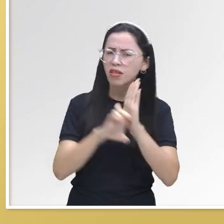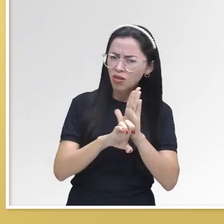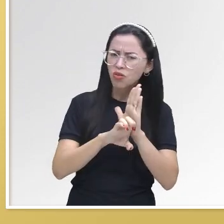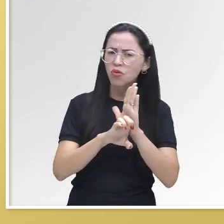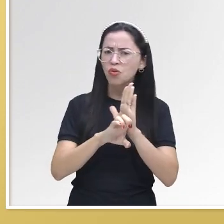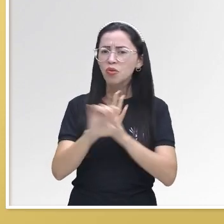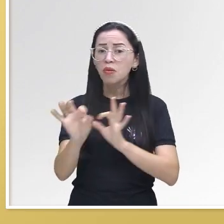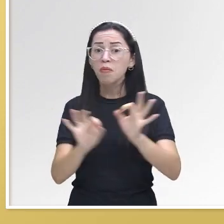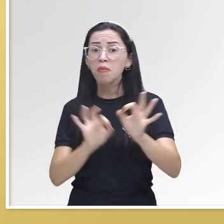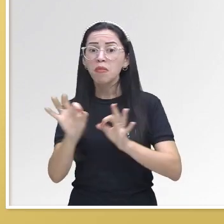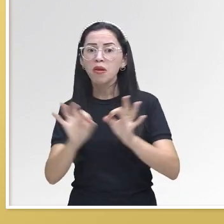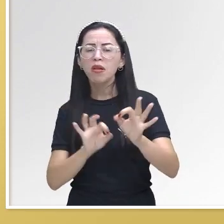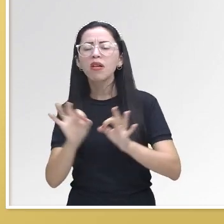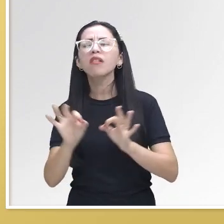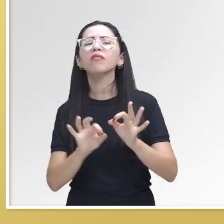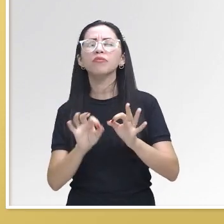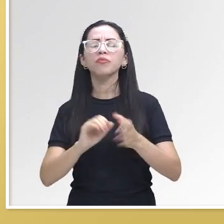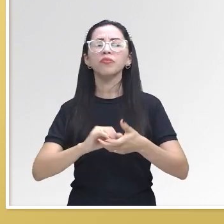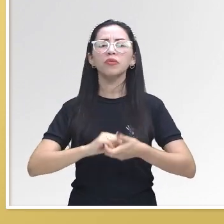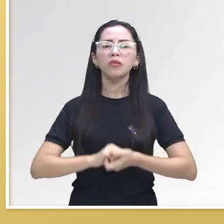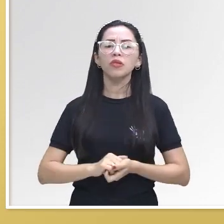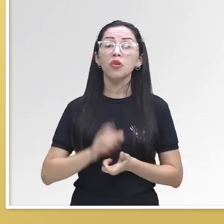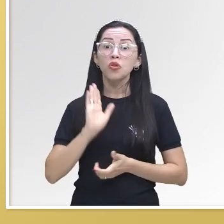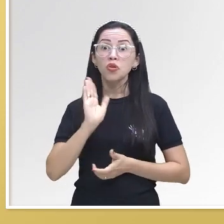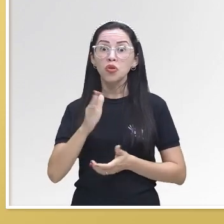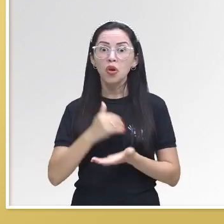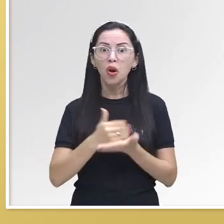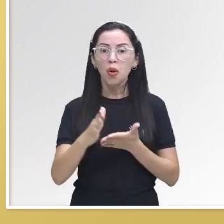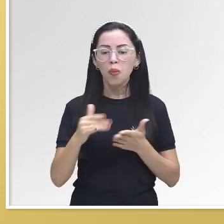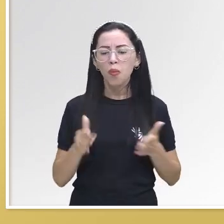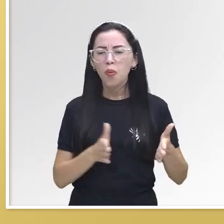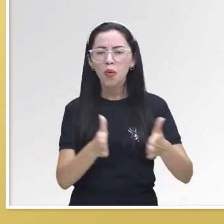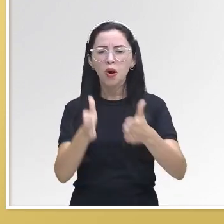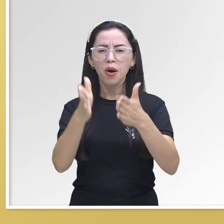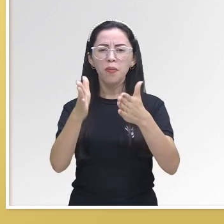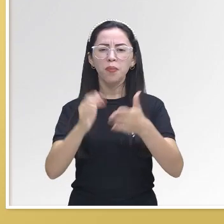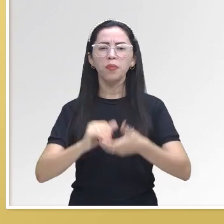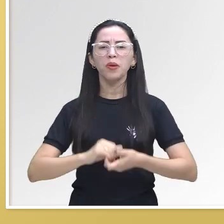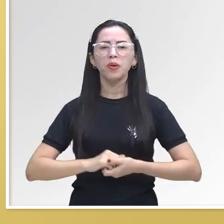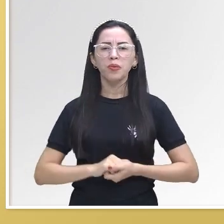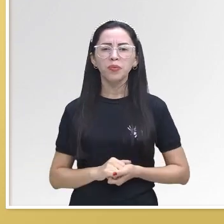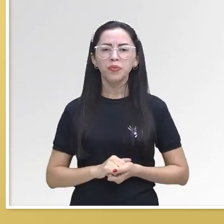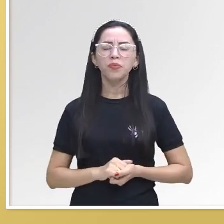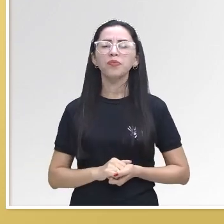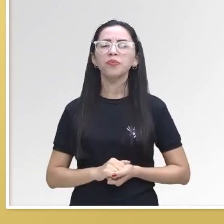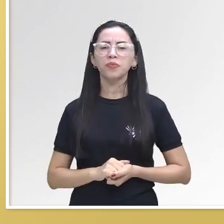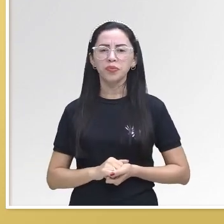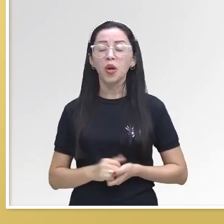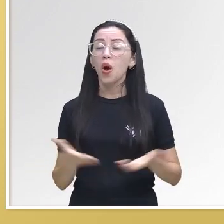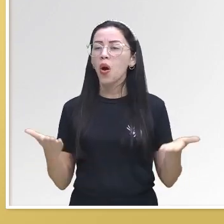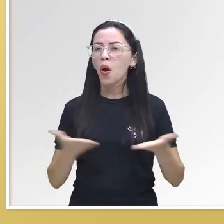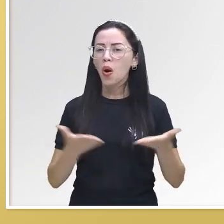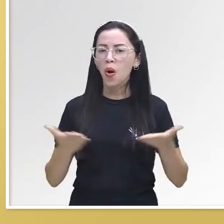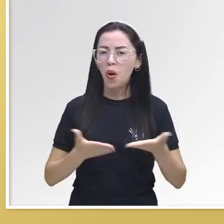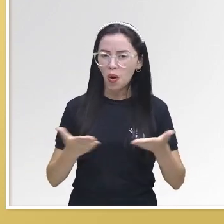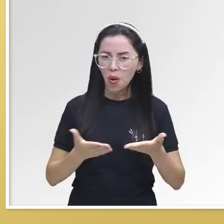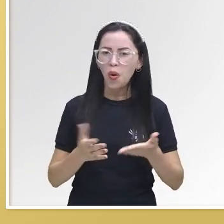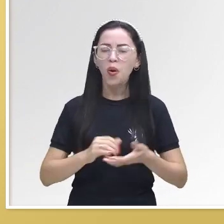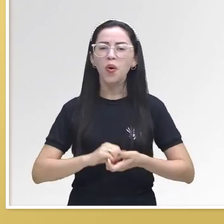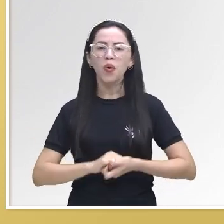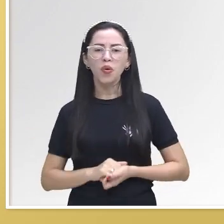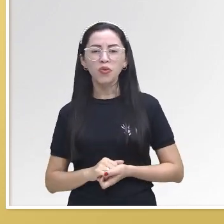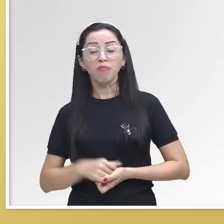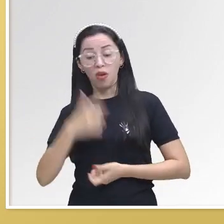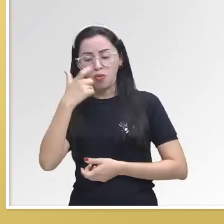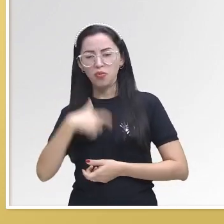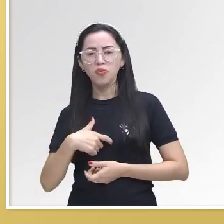de reconhecimento. Estamos no caminho. E essa foi a nossa edição de hoje do jornal Aula em Casa. Eu sou o jornalista